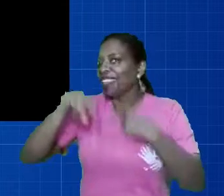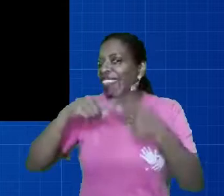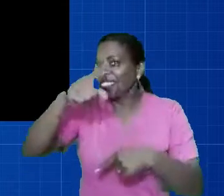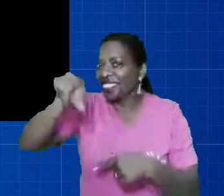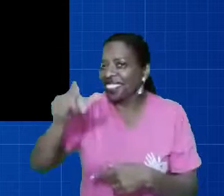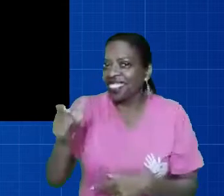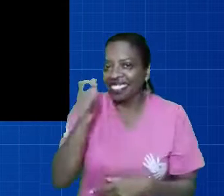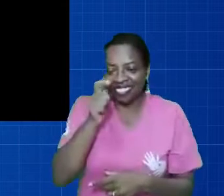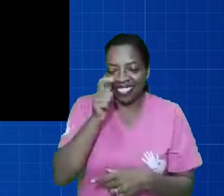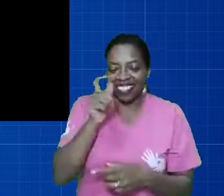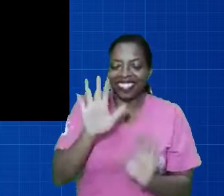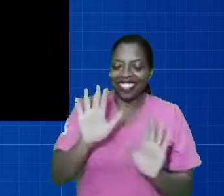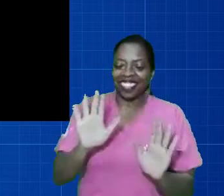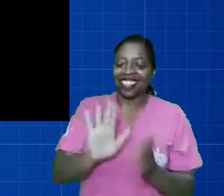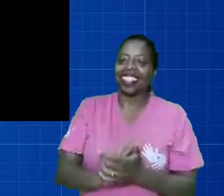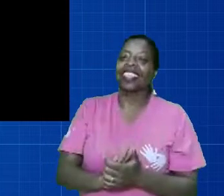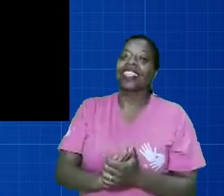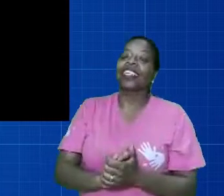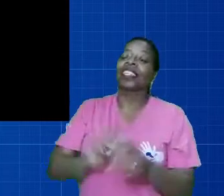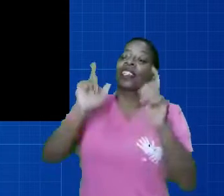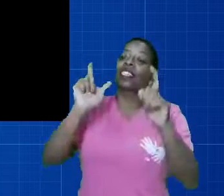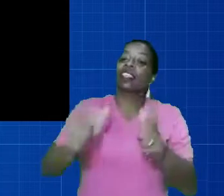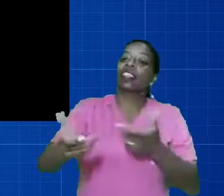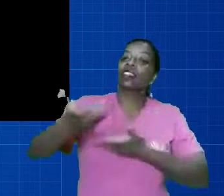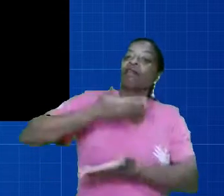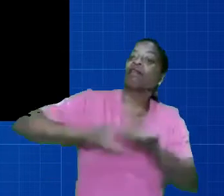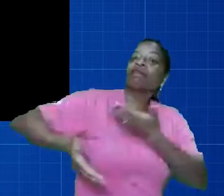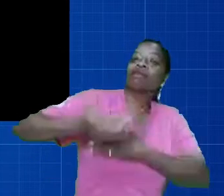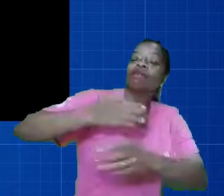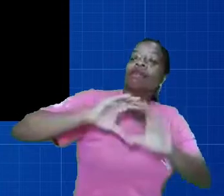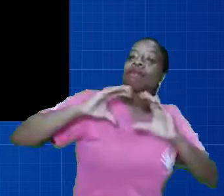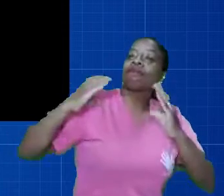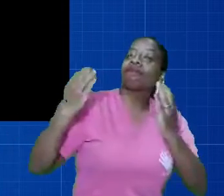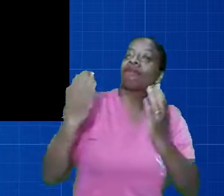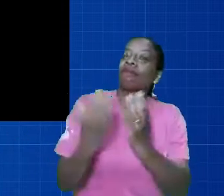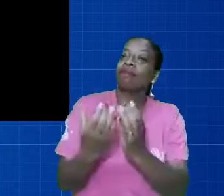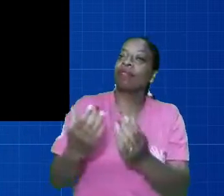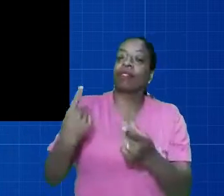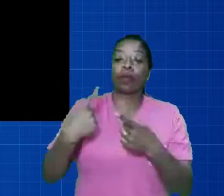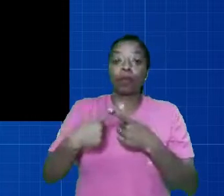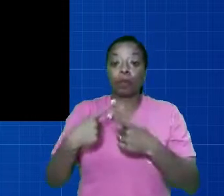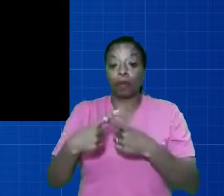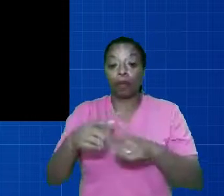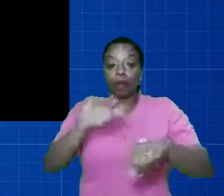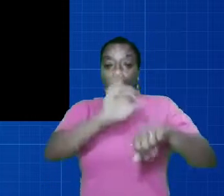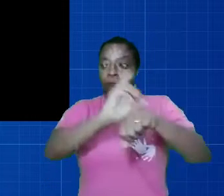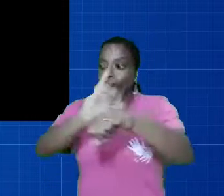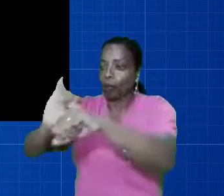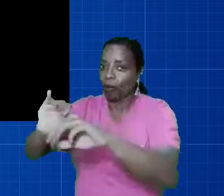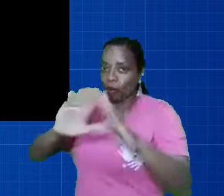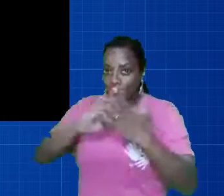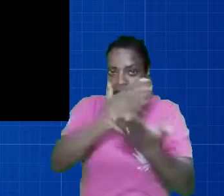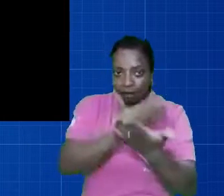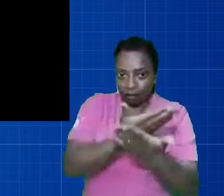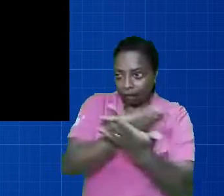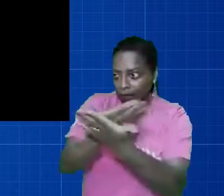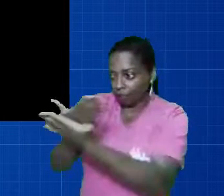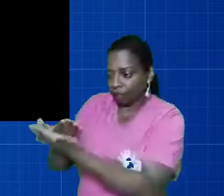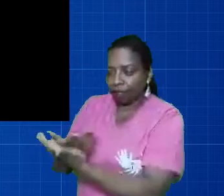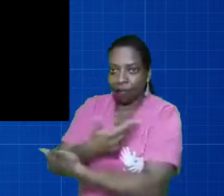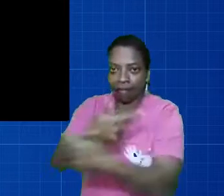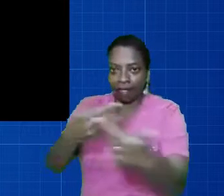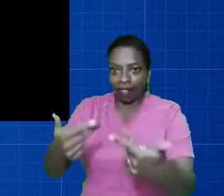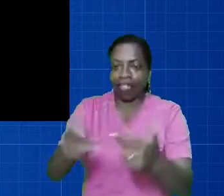com a comunidade. Né? Cada um dos polos estão já se preocupando nessa questão